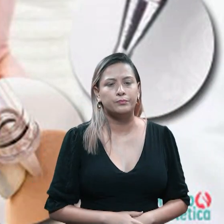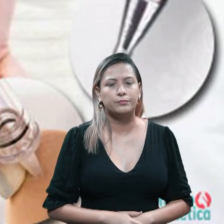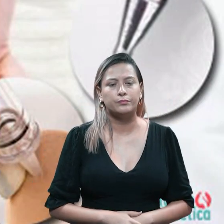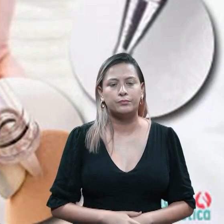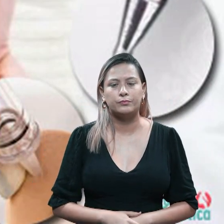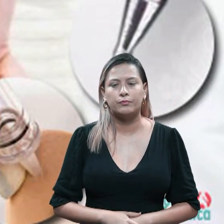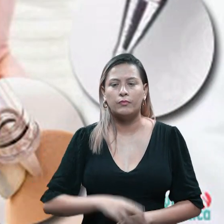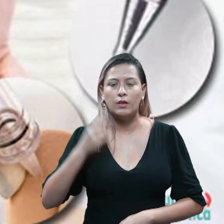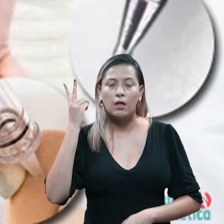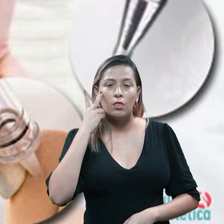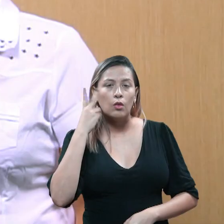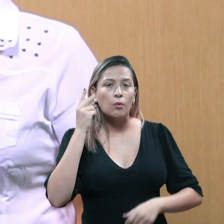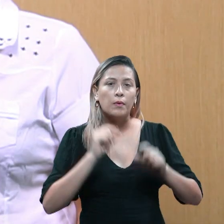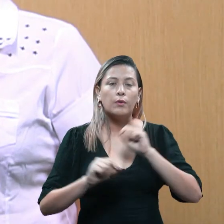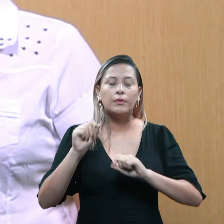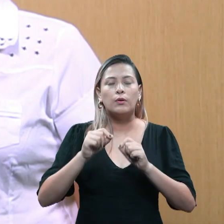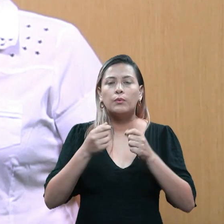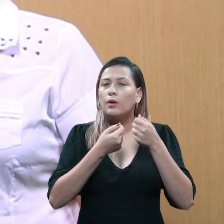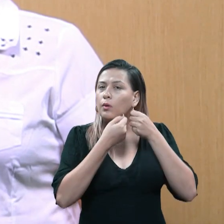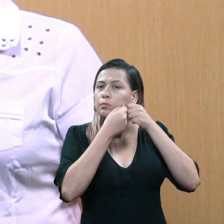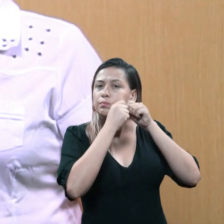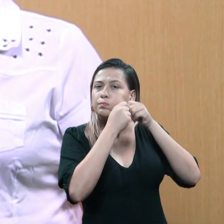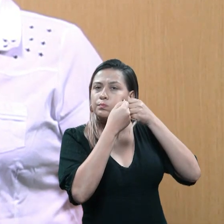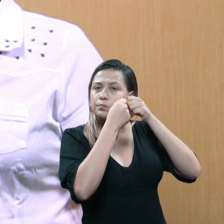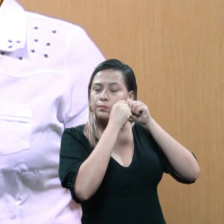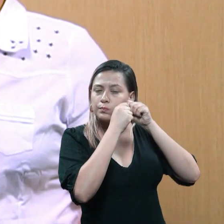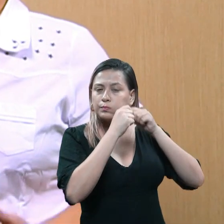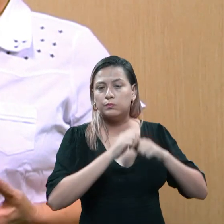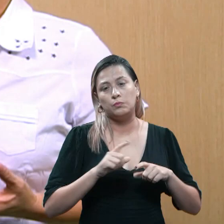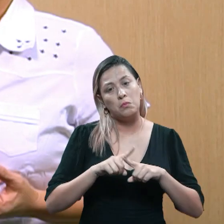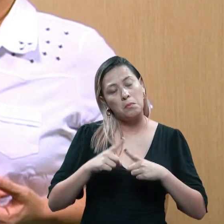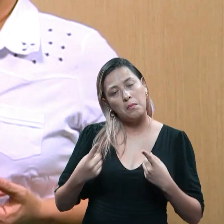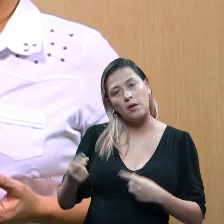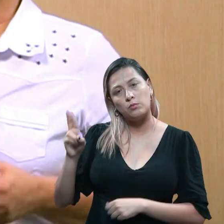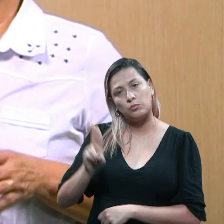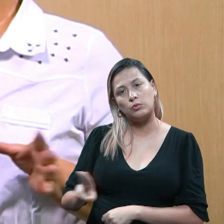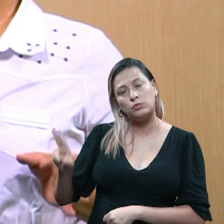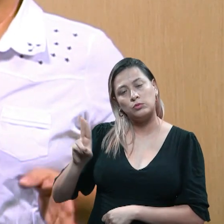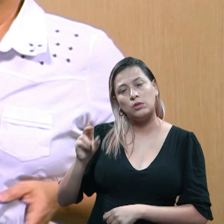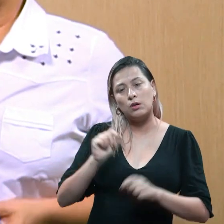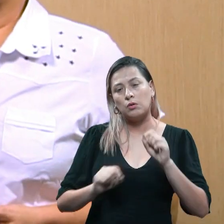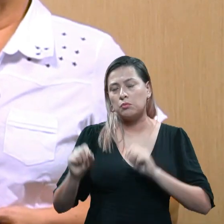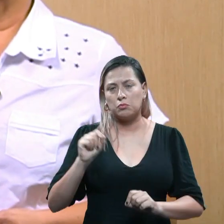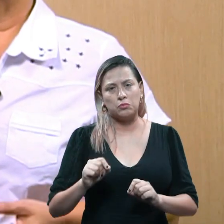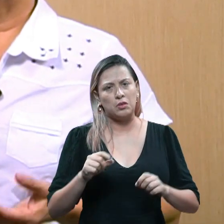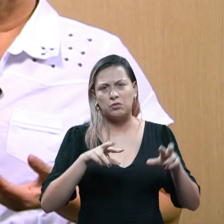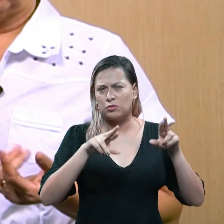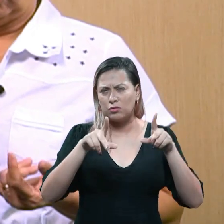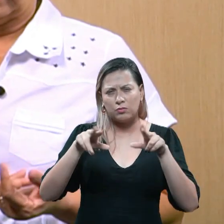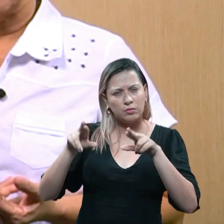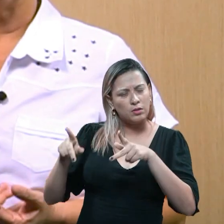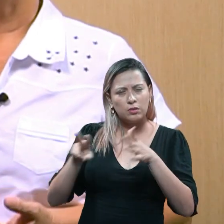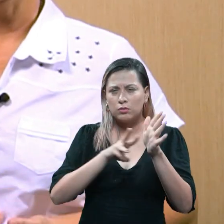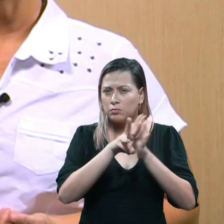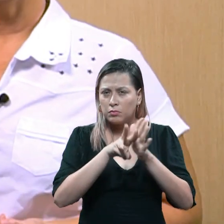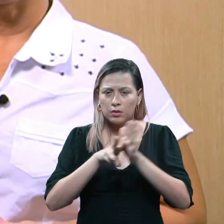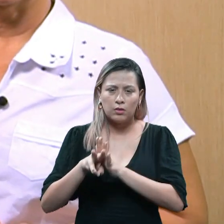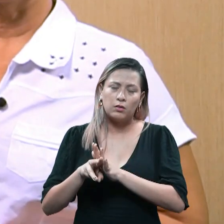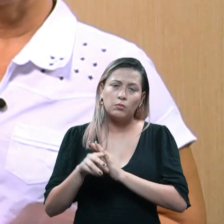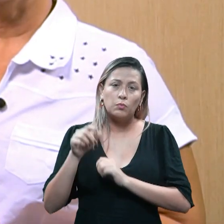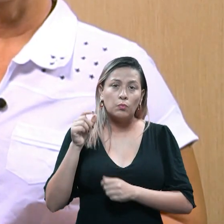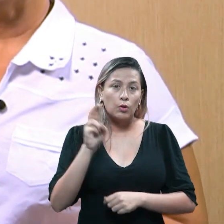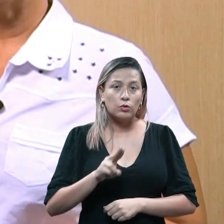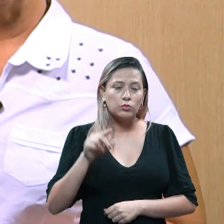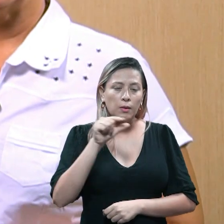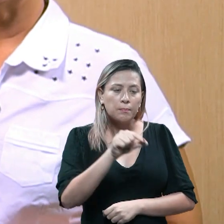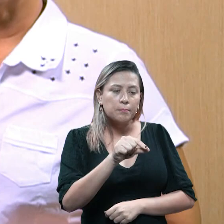tradicional é a extração manual, mas ela pode ser usada de formas diferentes. Posso usar